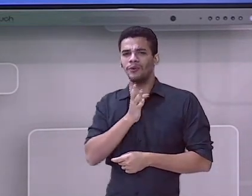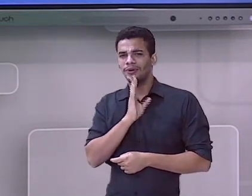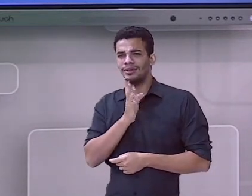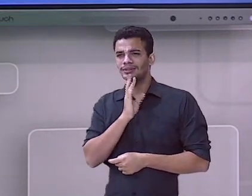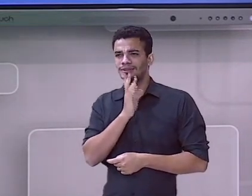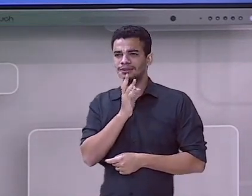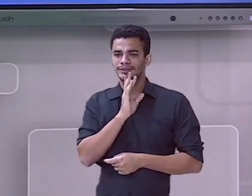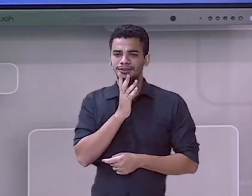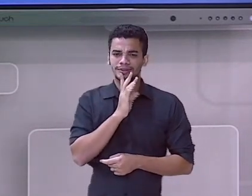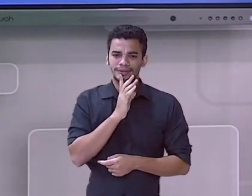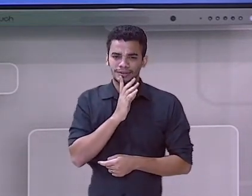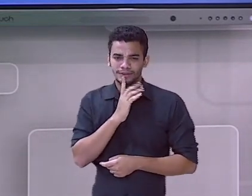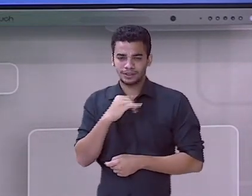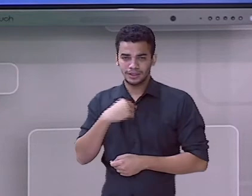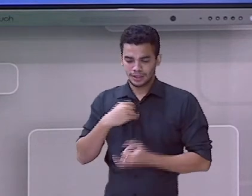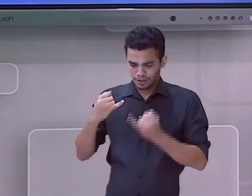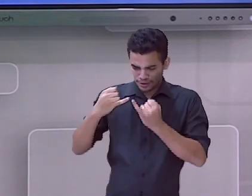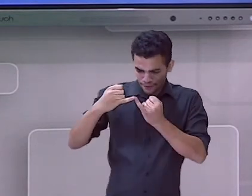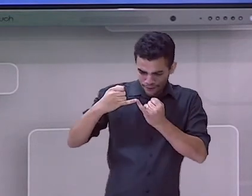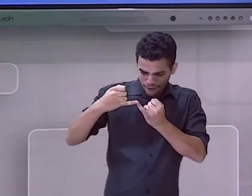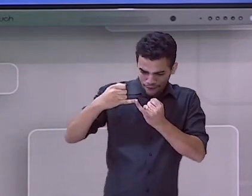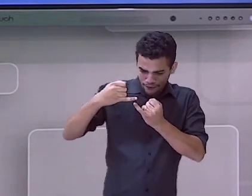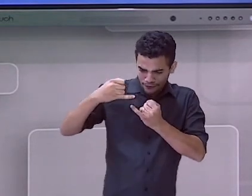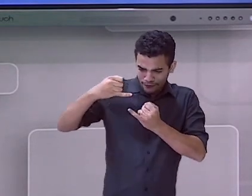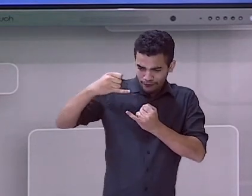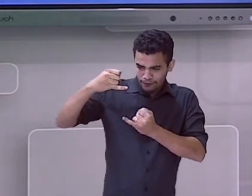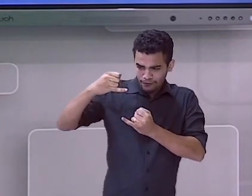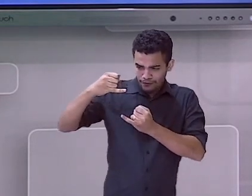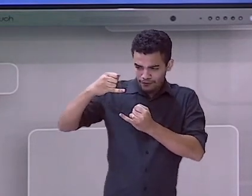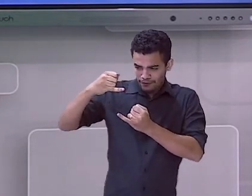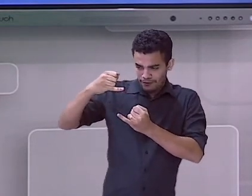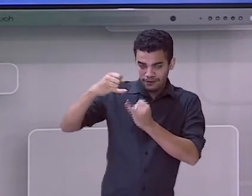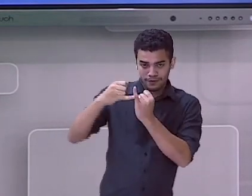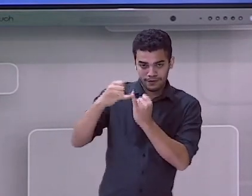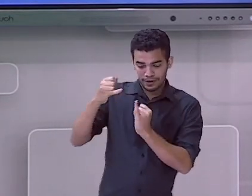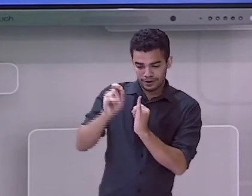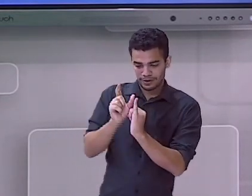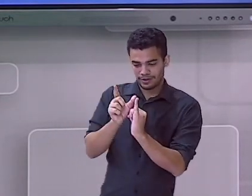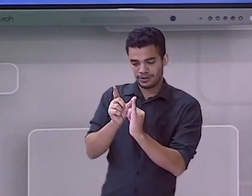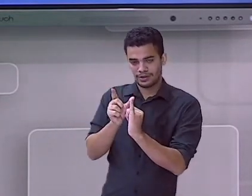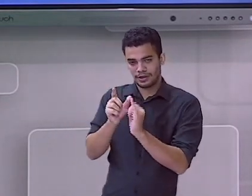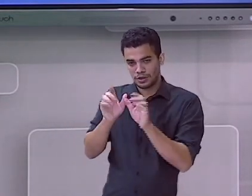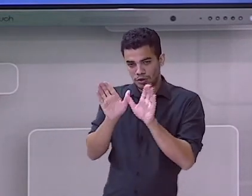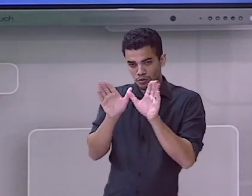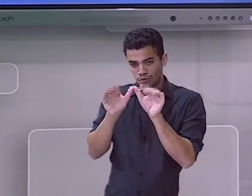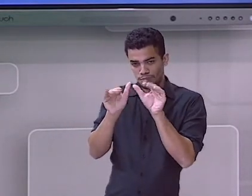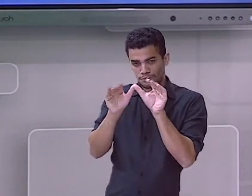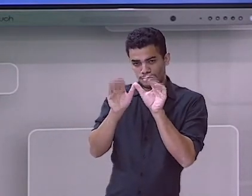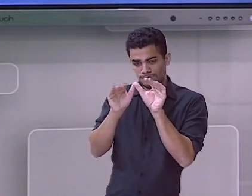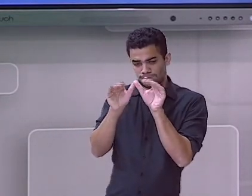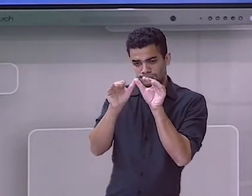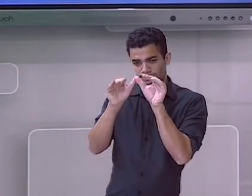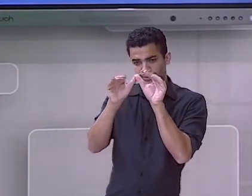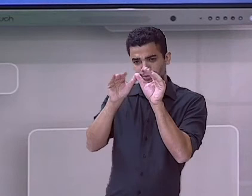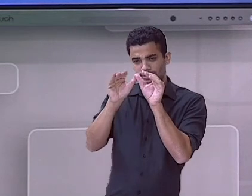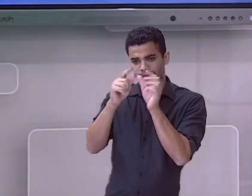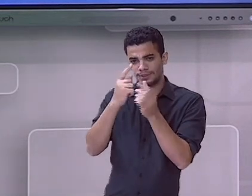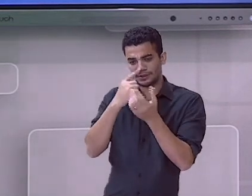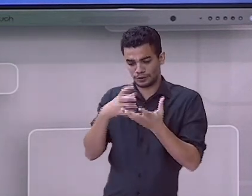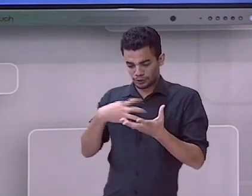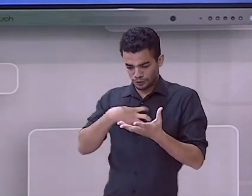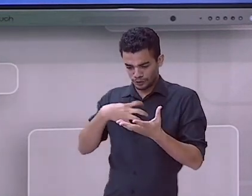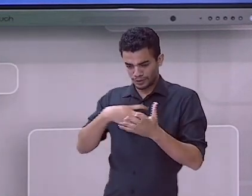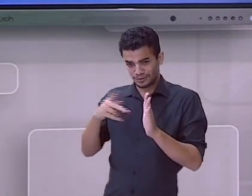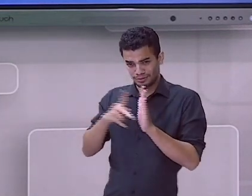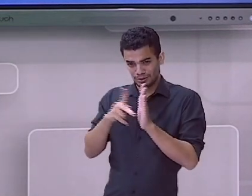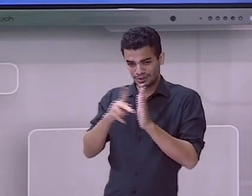A libélula, a asa dela é tão fininha, que parece até que nem está ali, né?